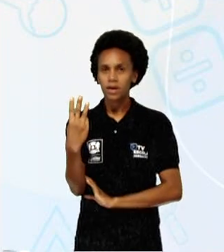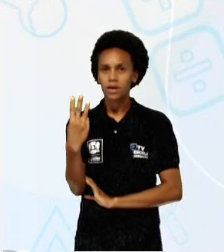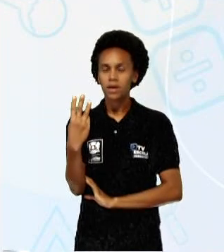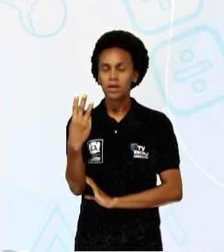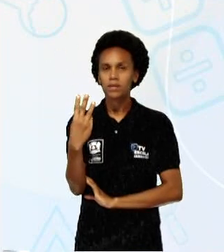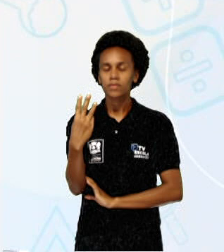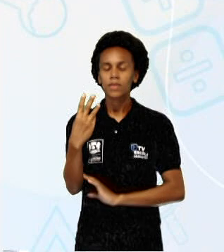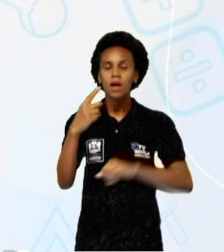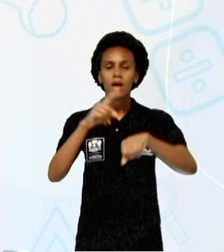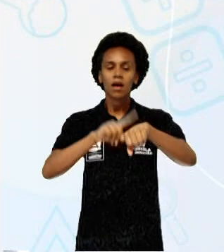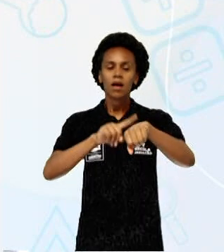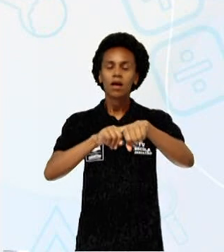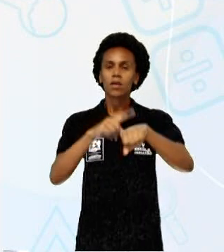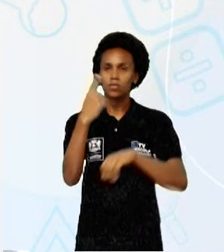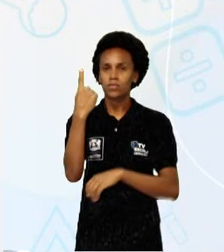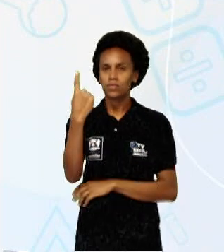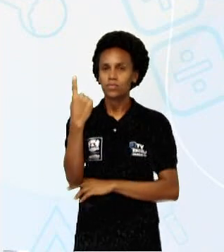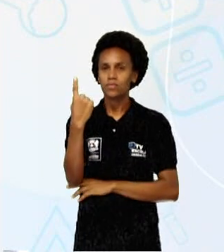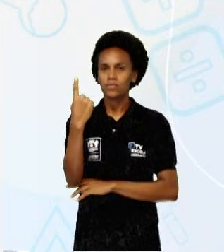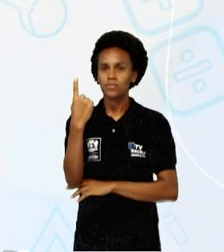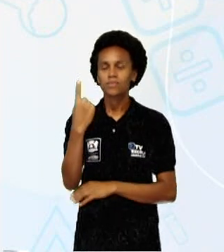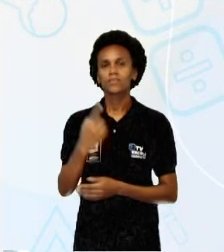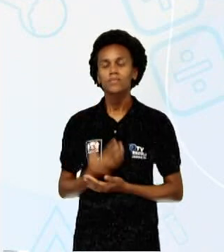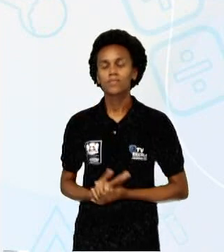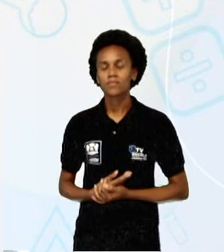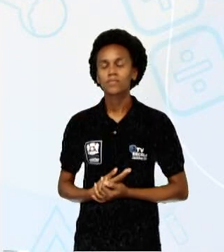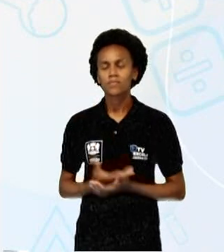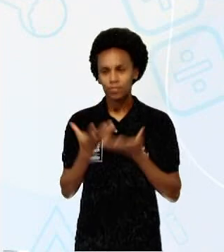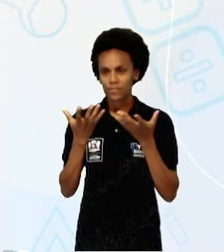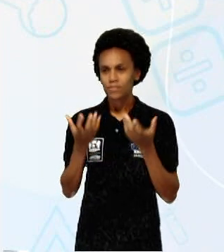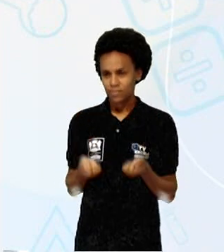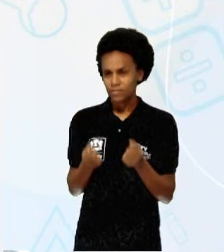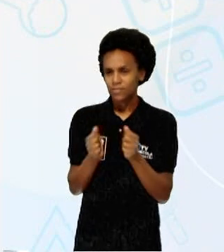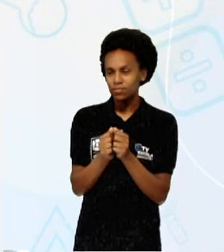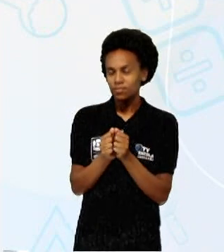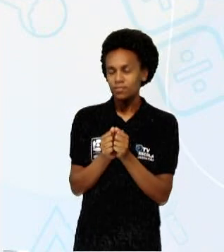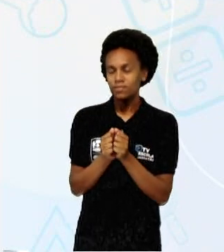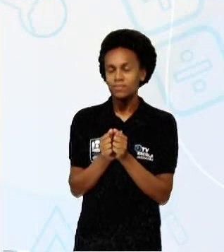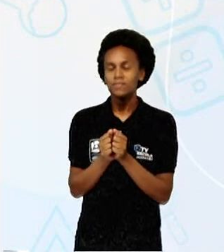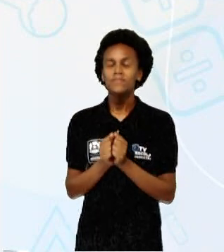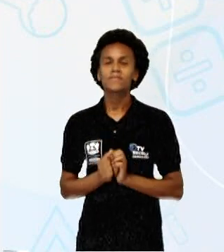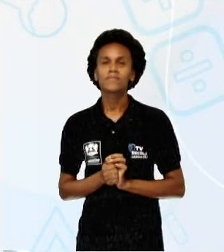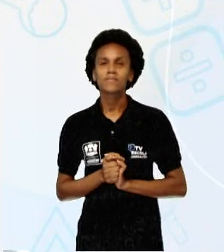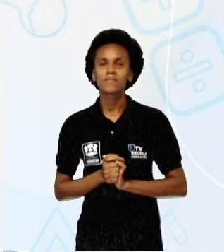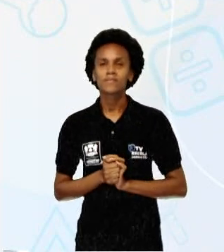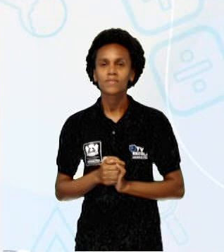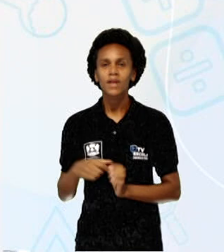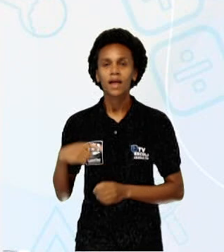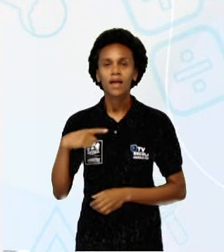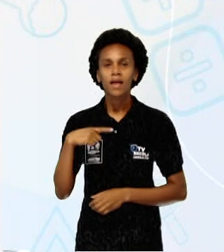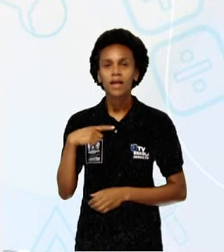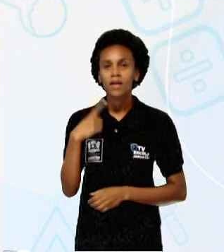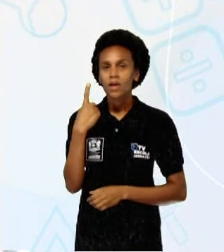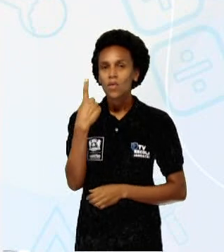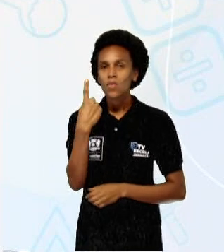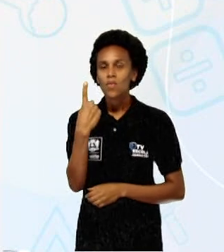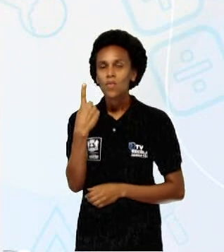Bora lá vocês vão comigo aqui tá joia tem um gatinho amarelo